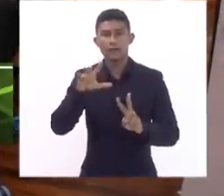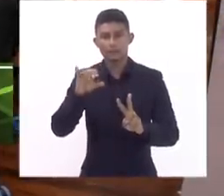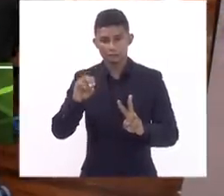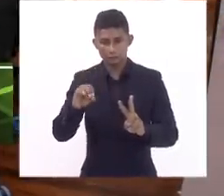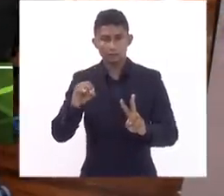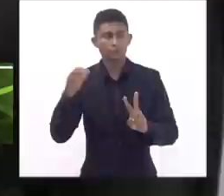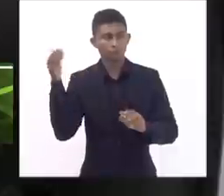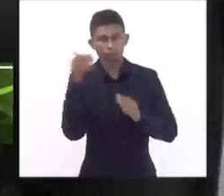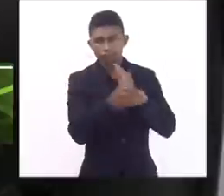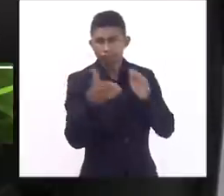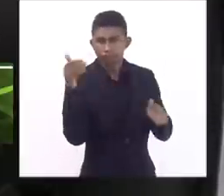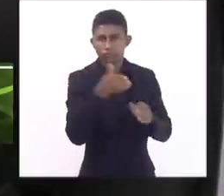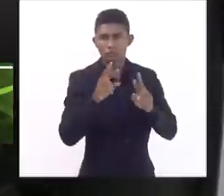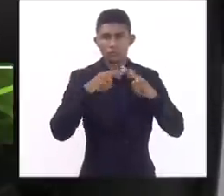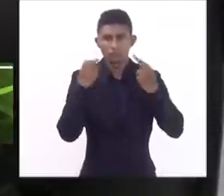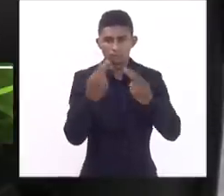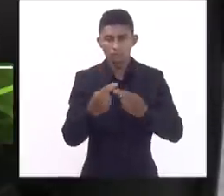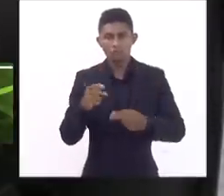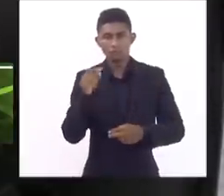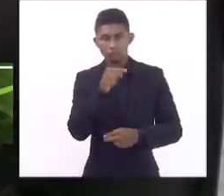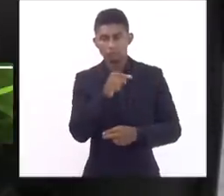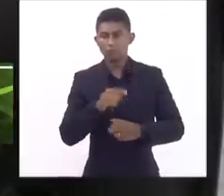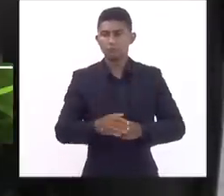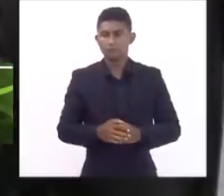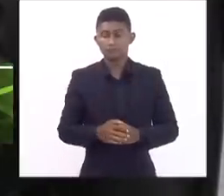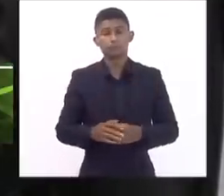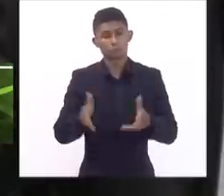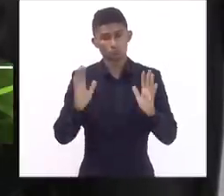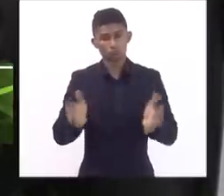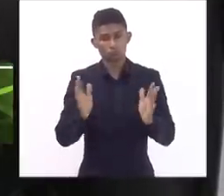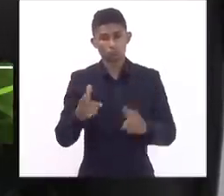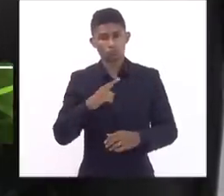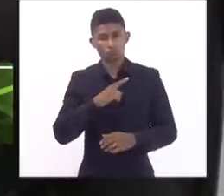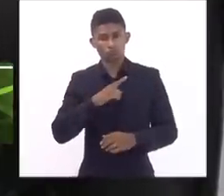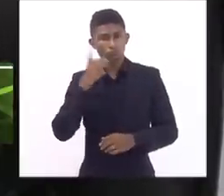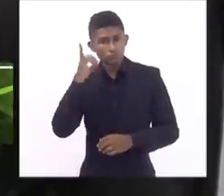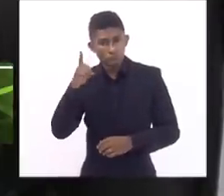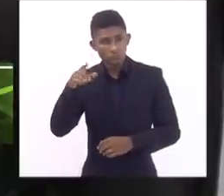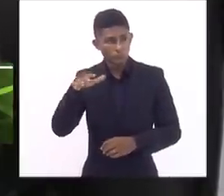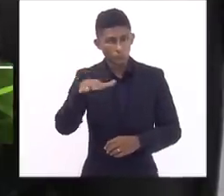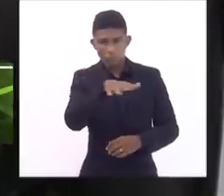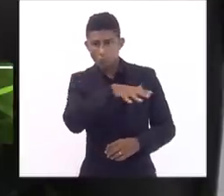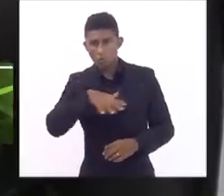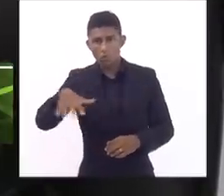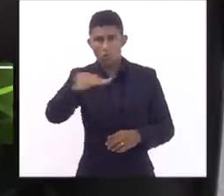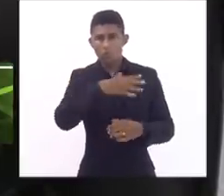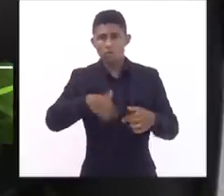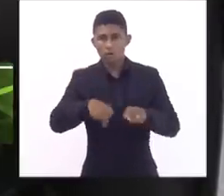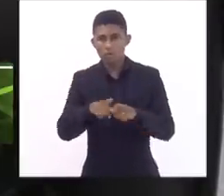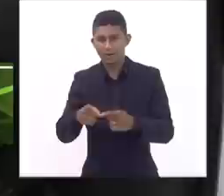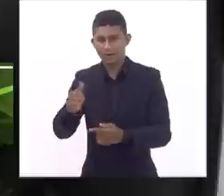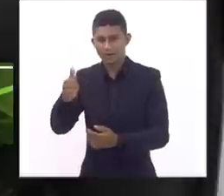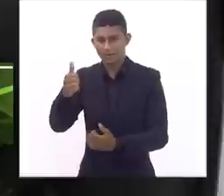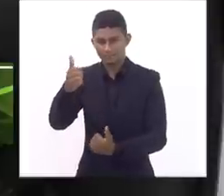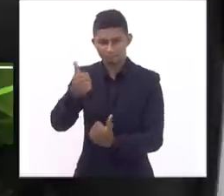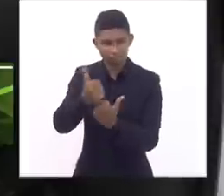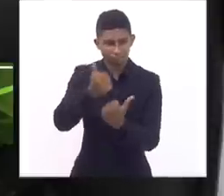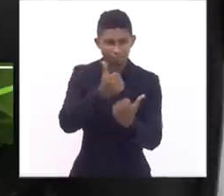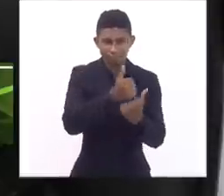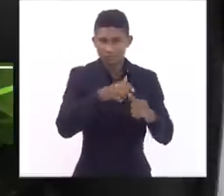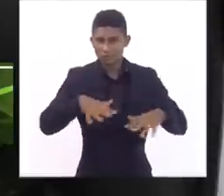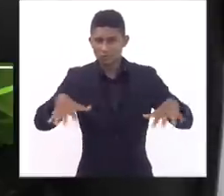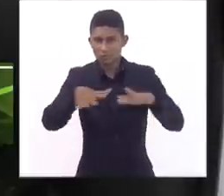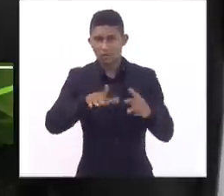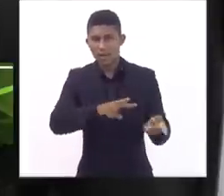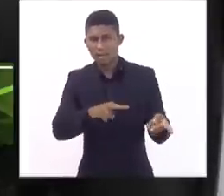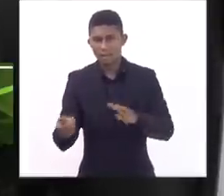reunião com os deputados, inclusive com a assessoria, para encaminhamento feito pela casa.